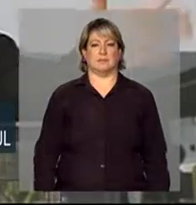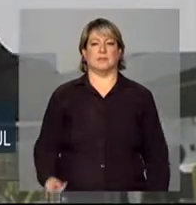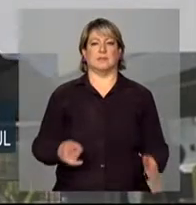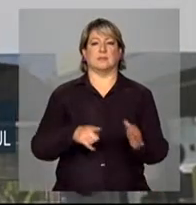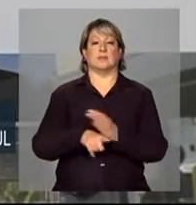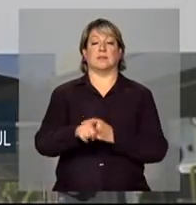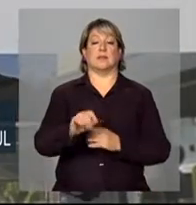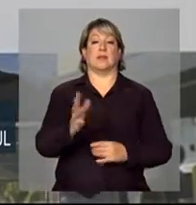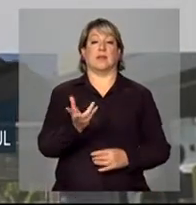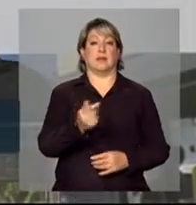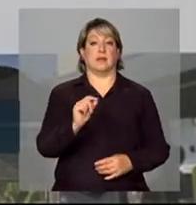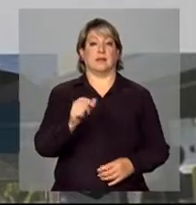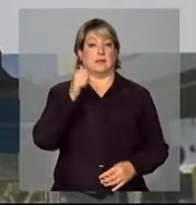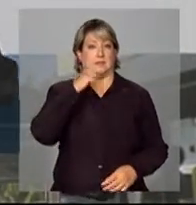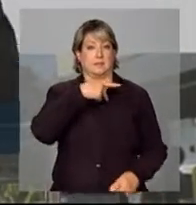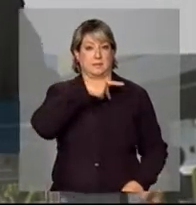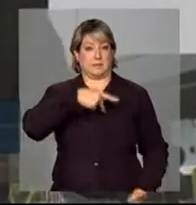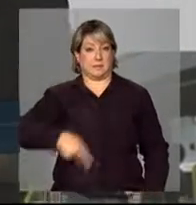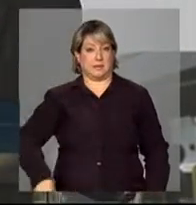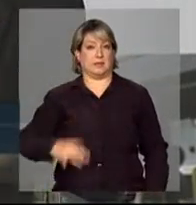Excelentíssima presidenta Dilma,